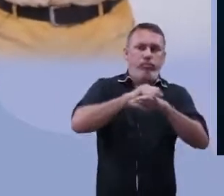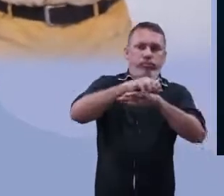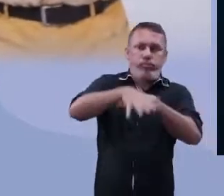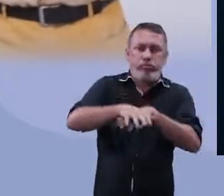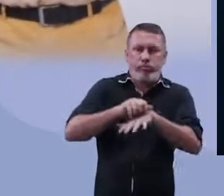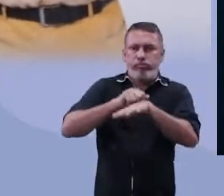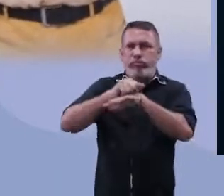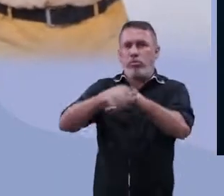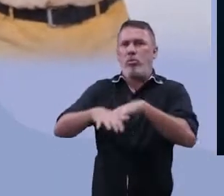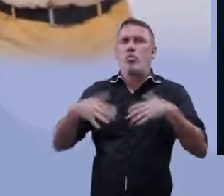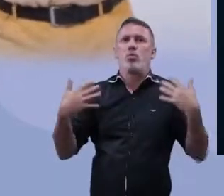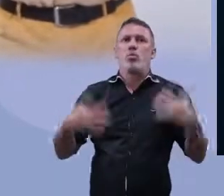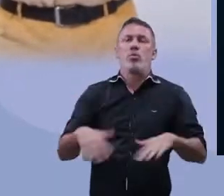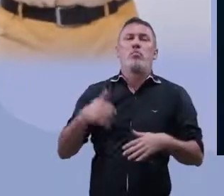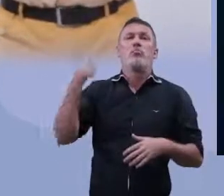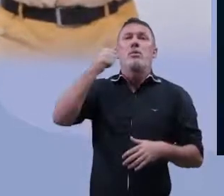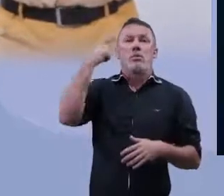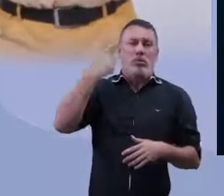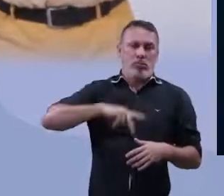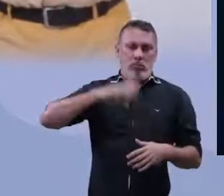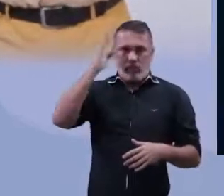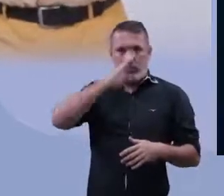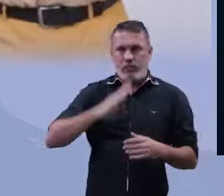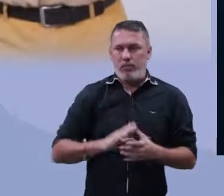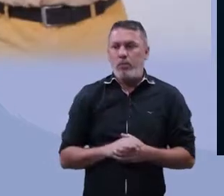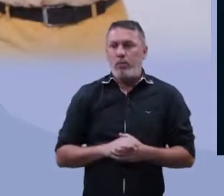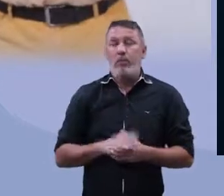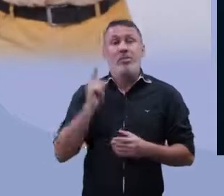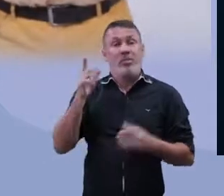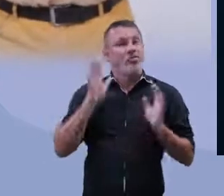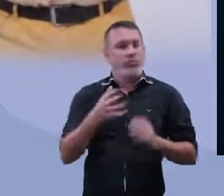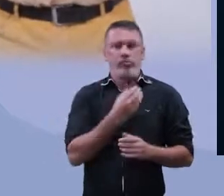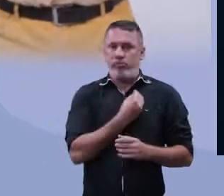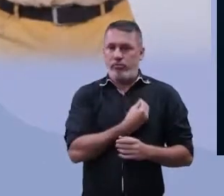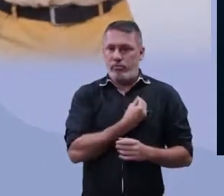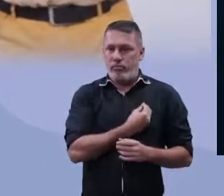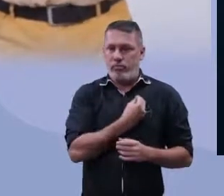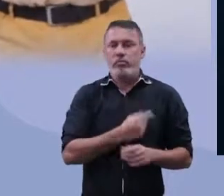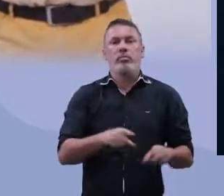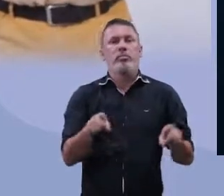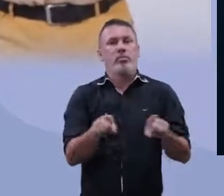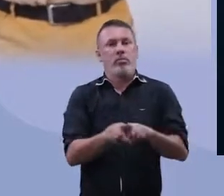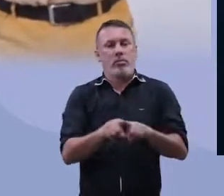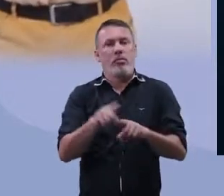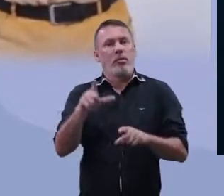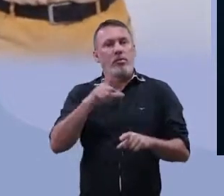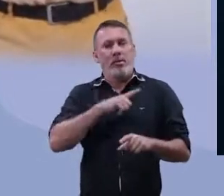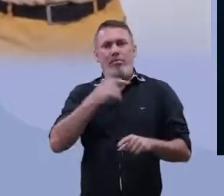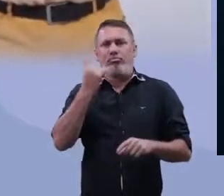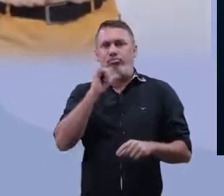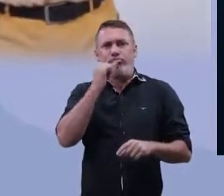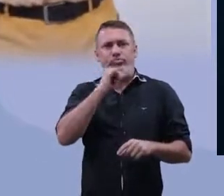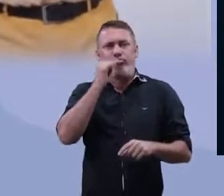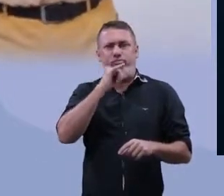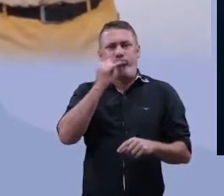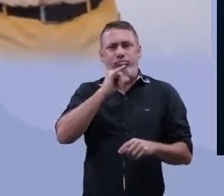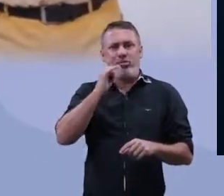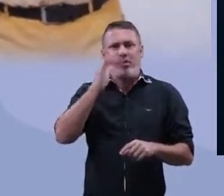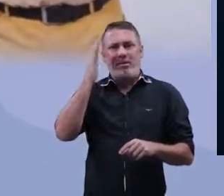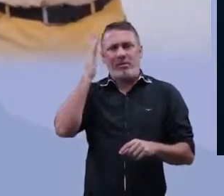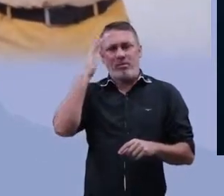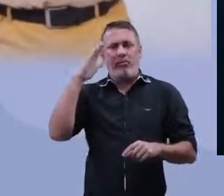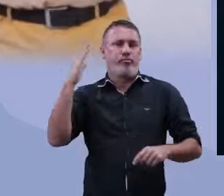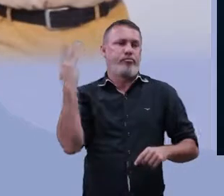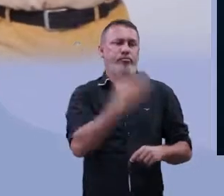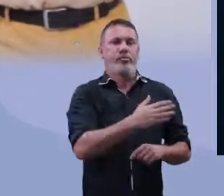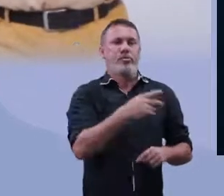planeta. Diga-se de passagem, já em funcionamento e superando em produção de energia a